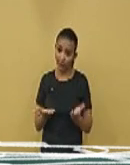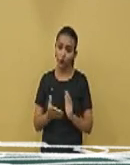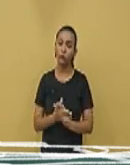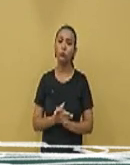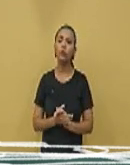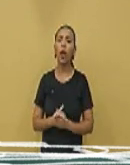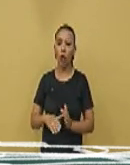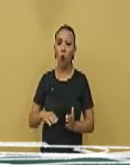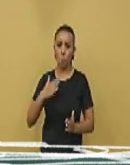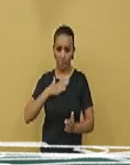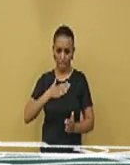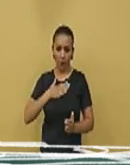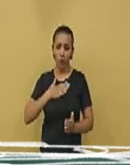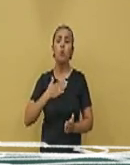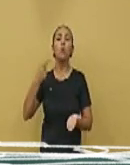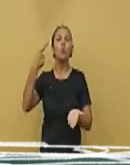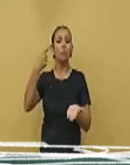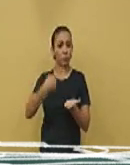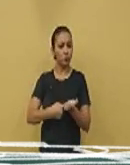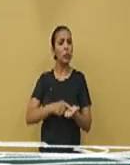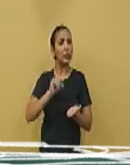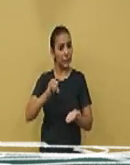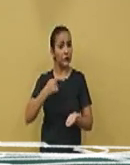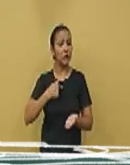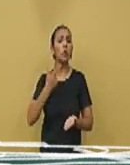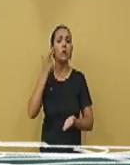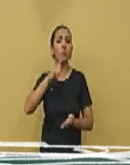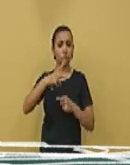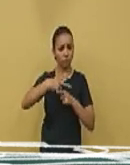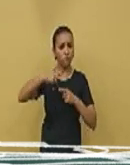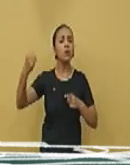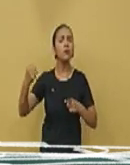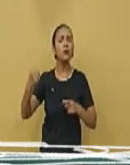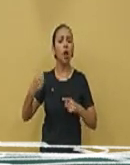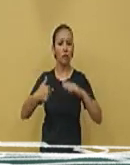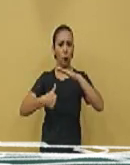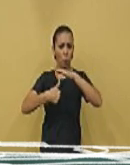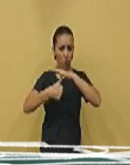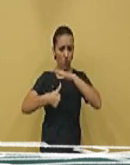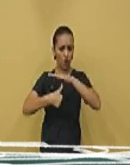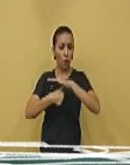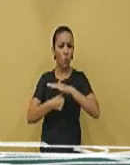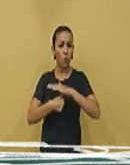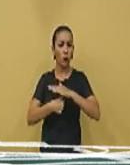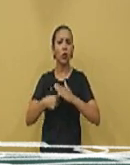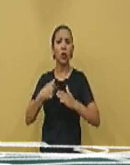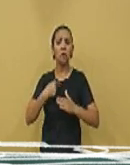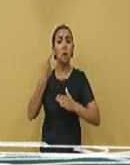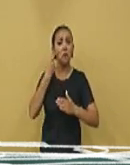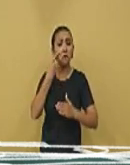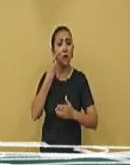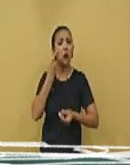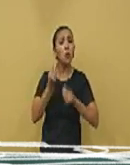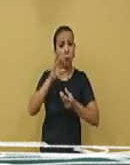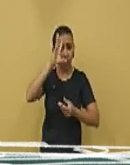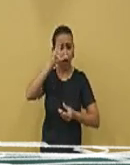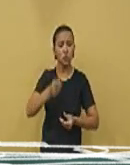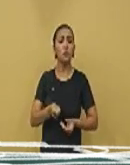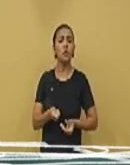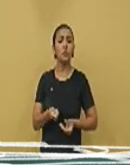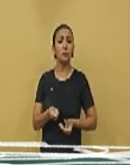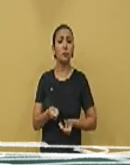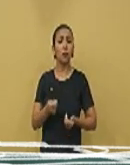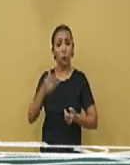assumo esse compromisso, caso eu consiga estar na reitoria, né, de nós revermos essa decisão. Né, as